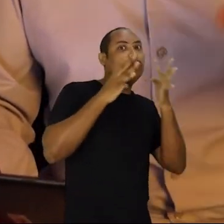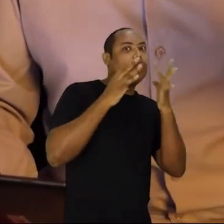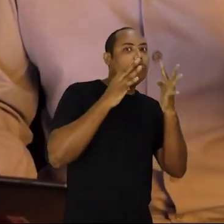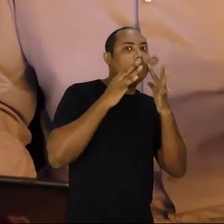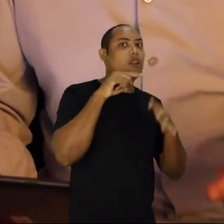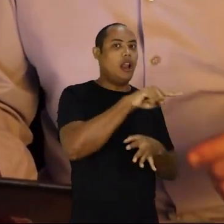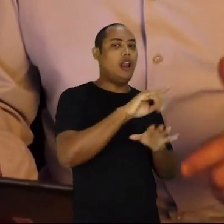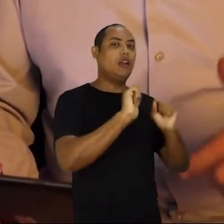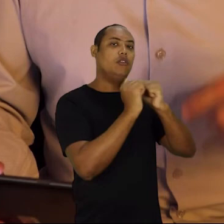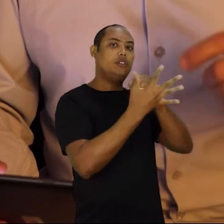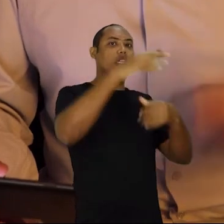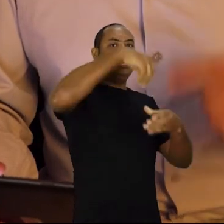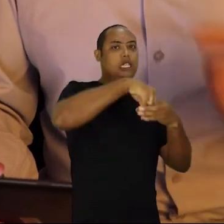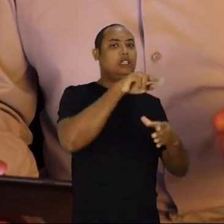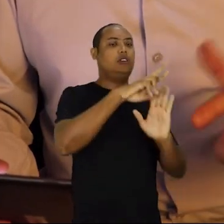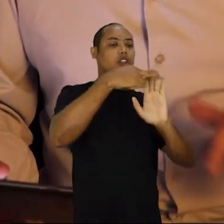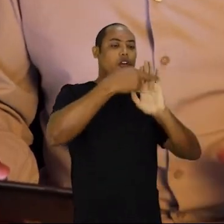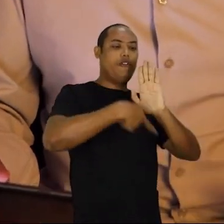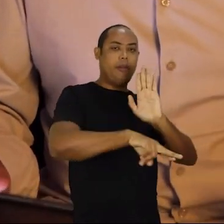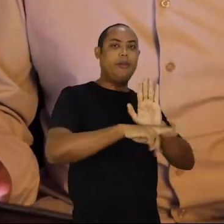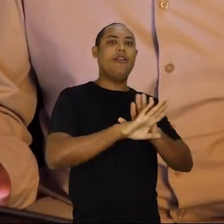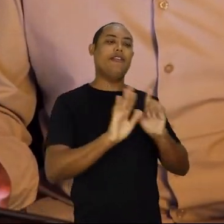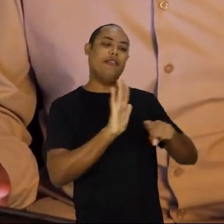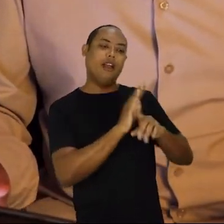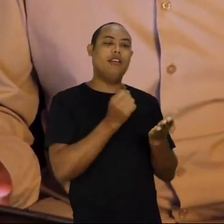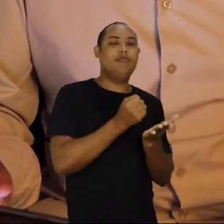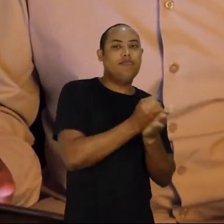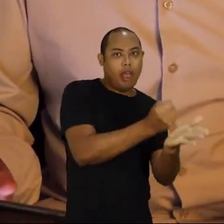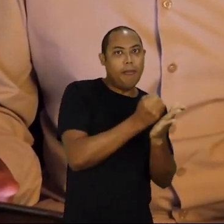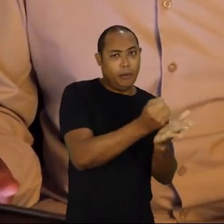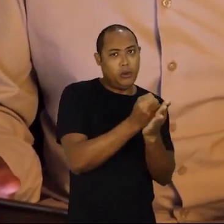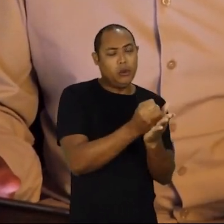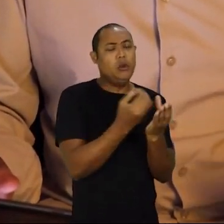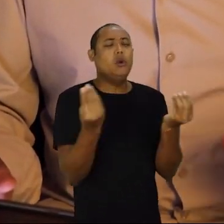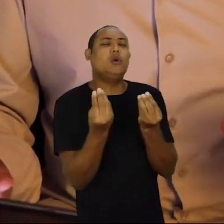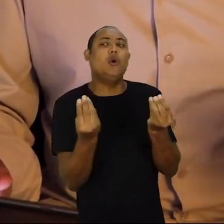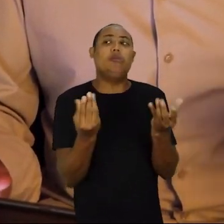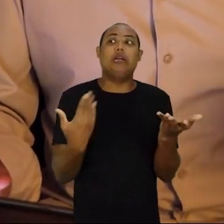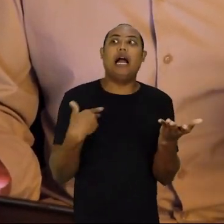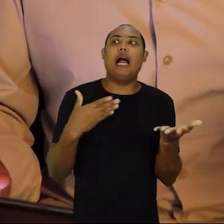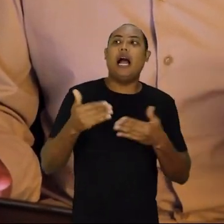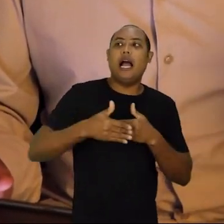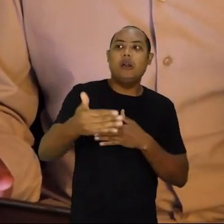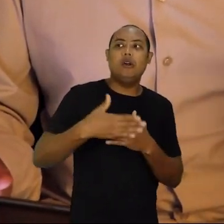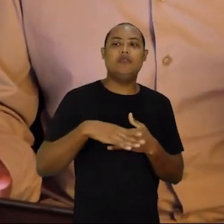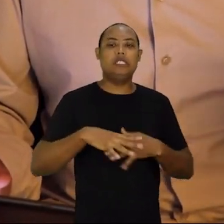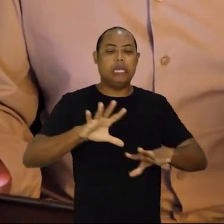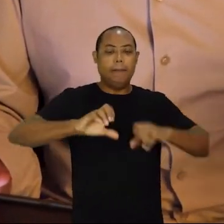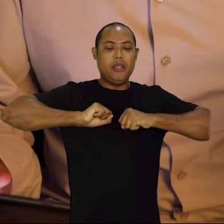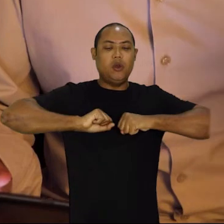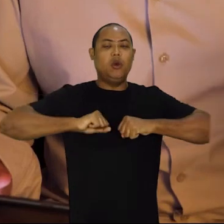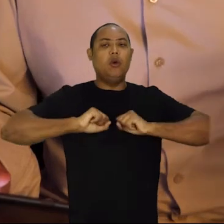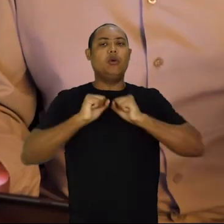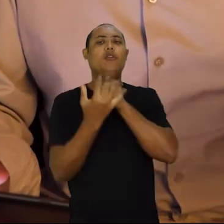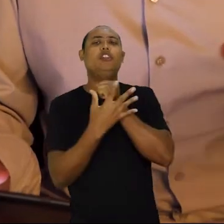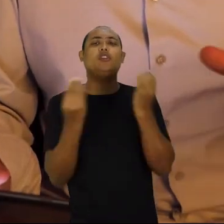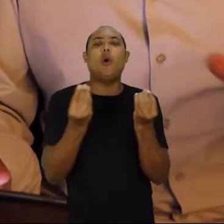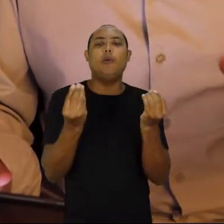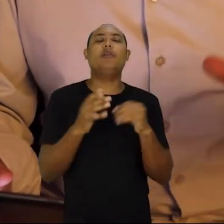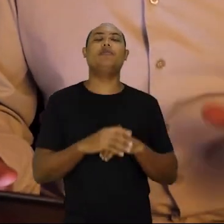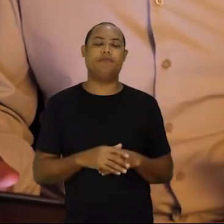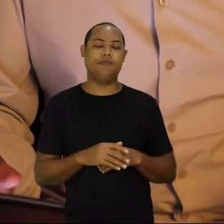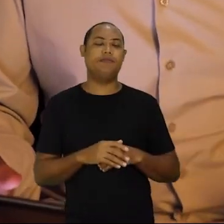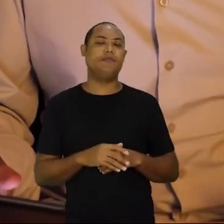e comunique ao Comitê de Acompanhamento e Enfrentamento à Covid na UFRB, que lhe dará as orientações de como se